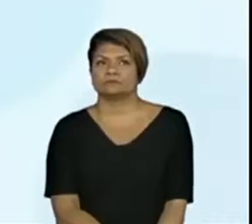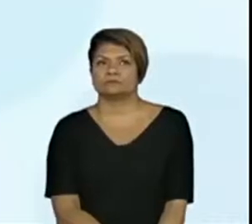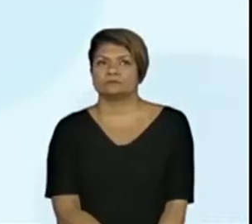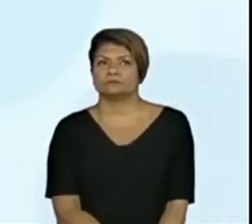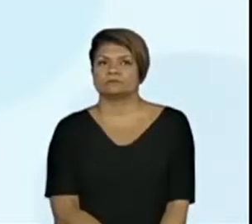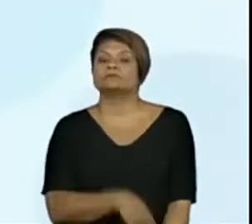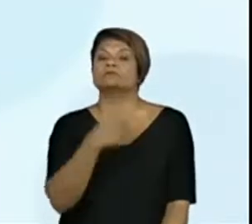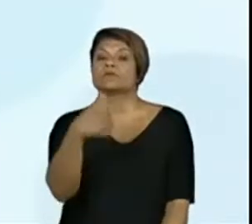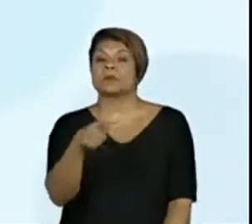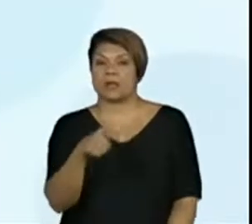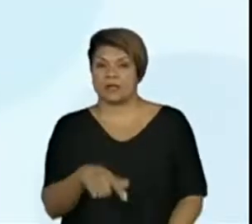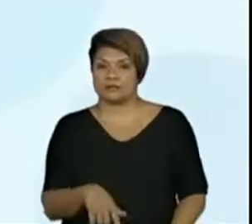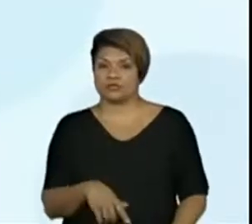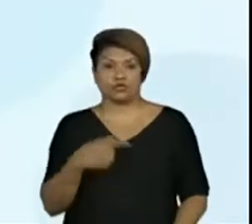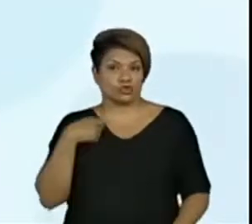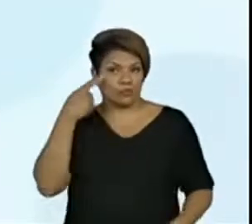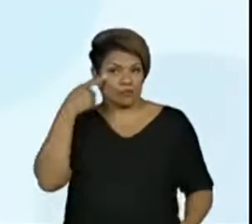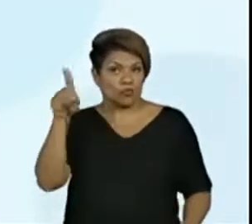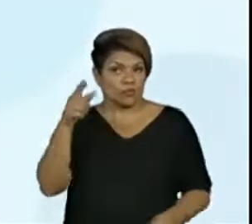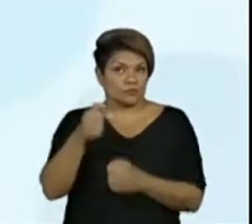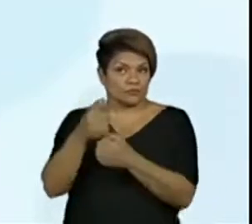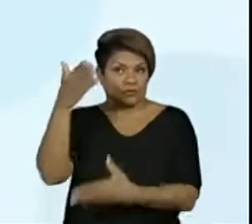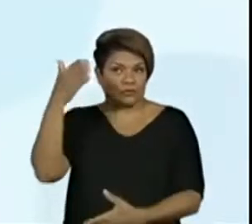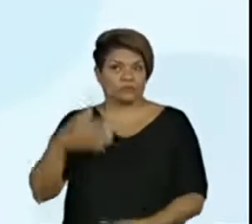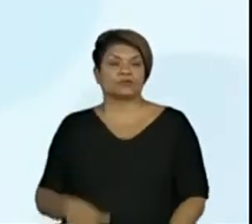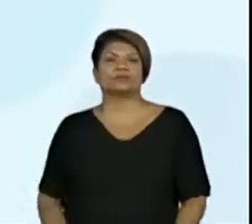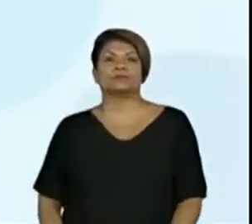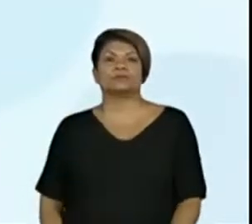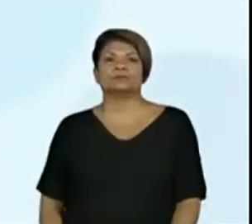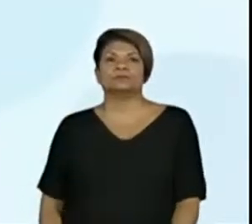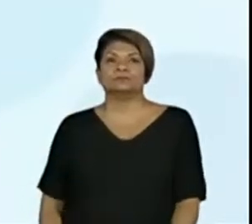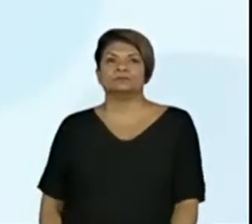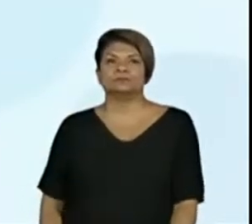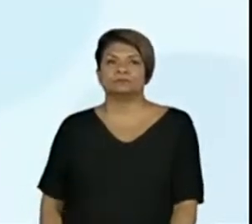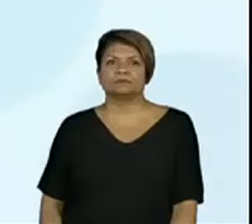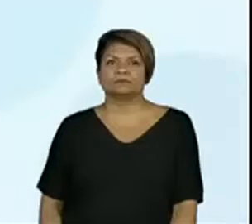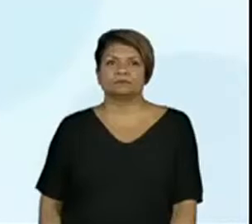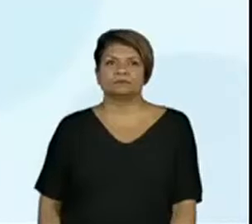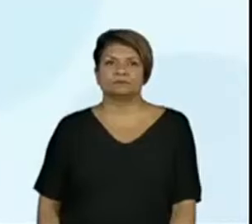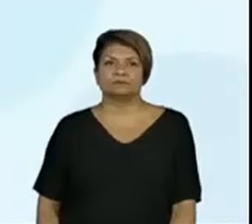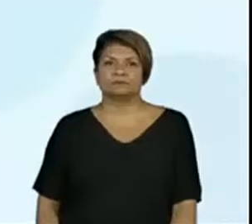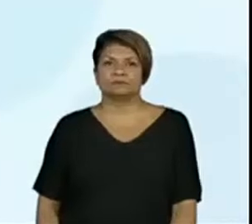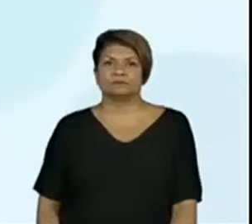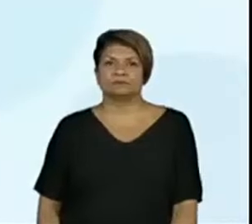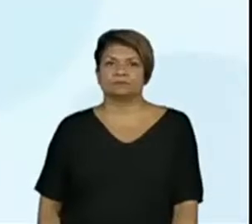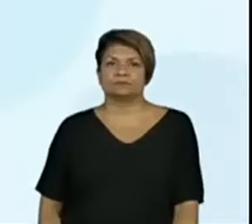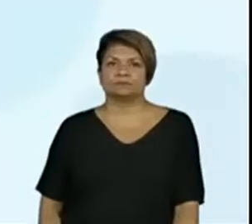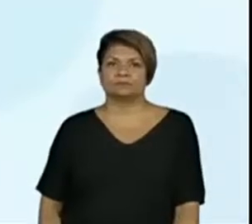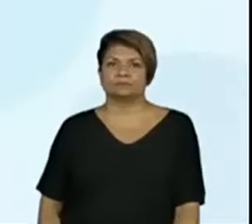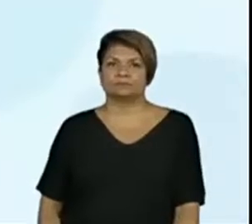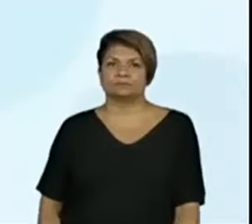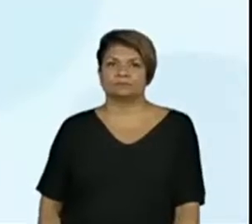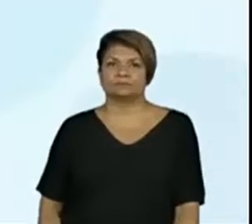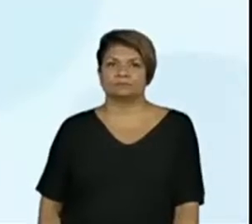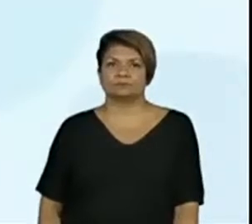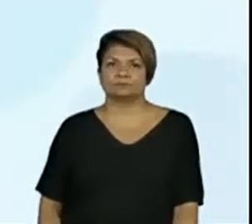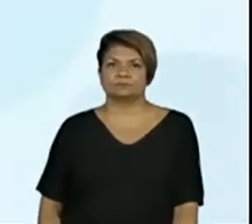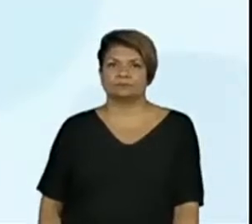O que mais? Eu já vou olhar o chat. Registrar quantidades.